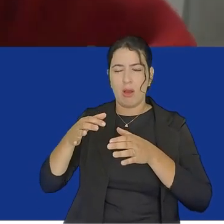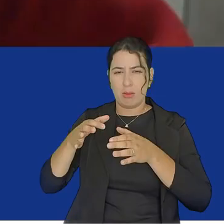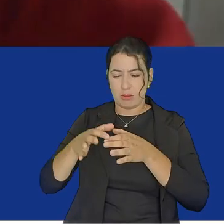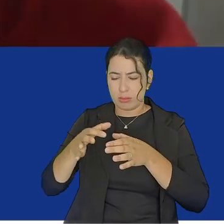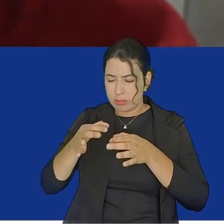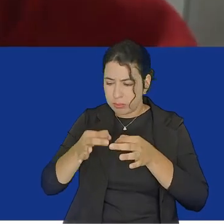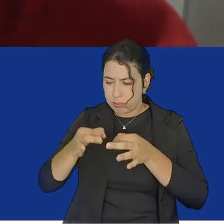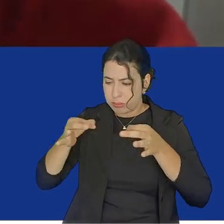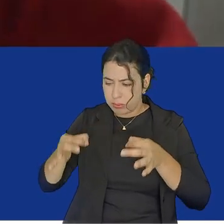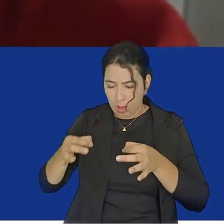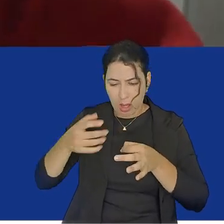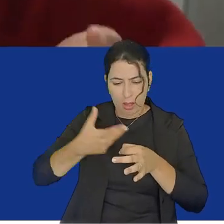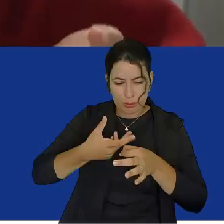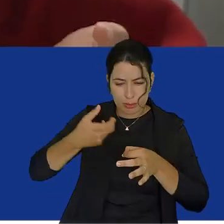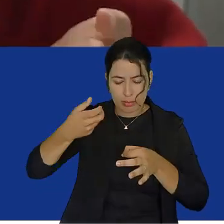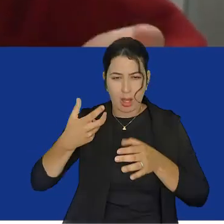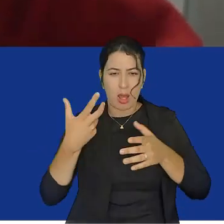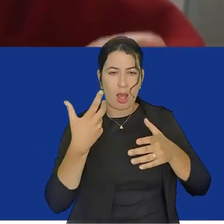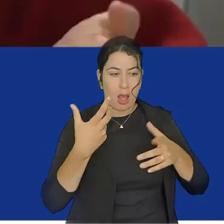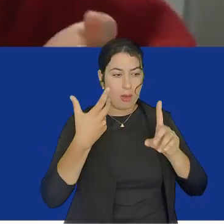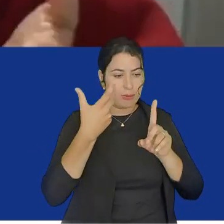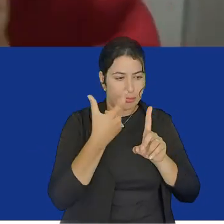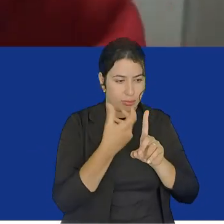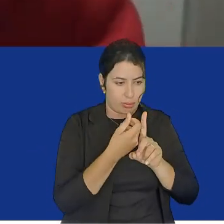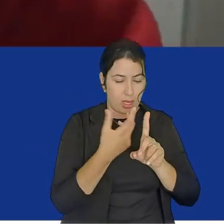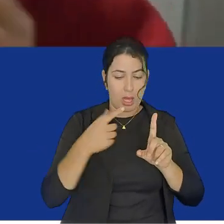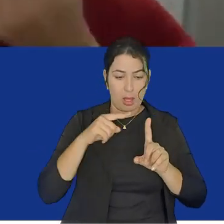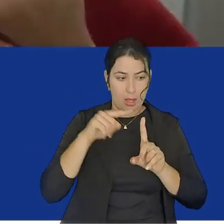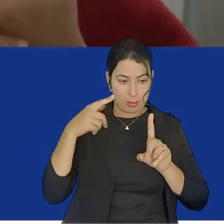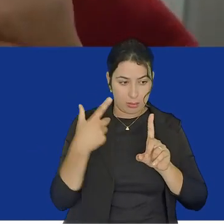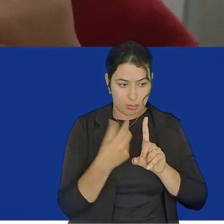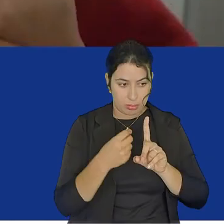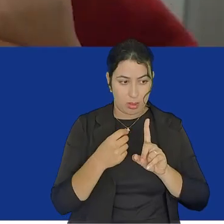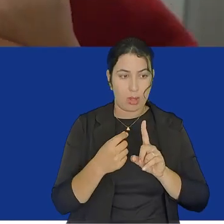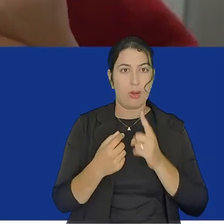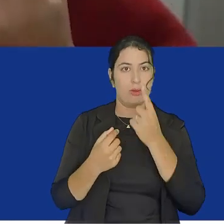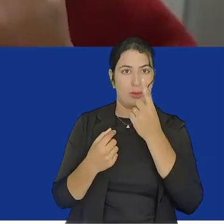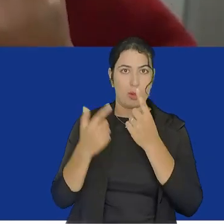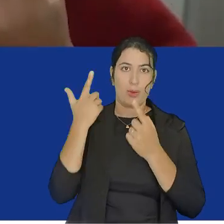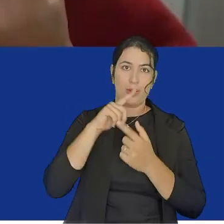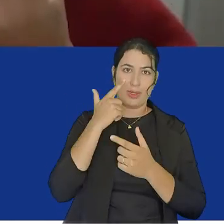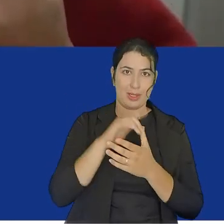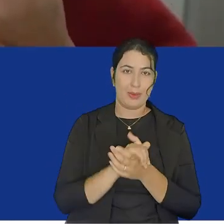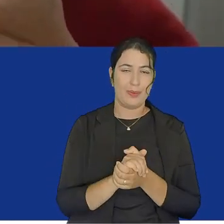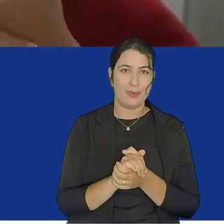ela doou óvulos, e como contrapartida da doação dos óvulos, ela ganhou uma